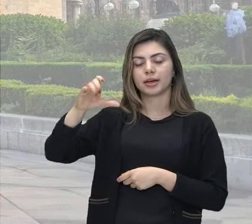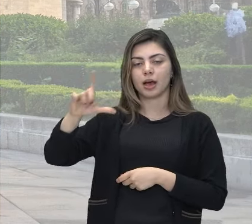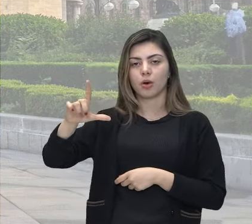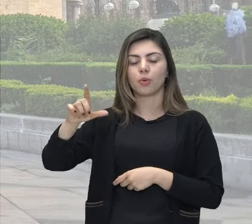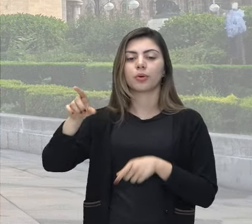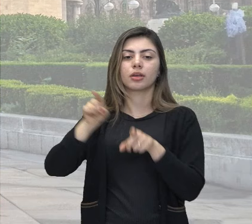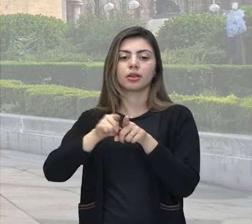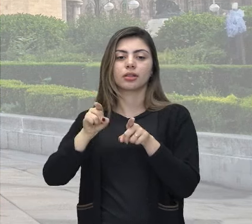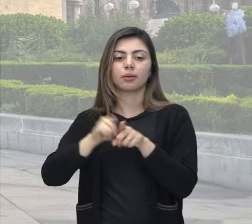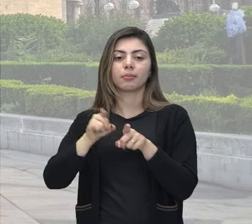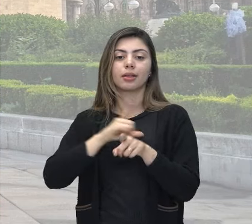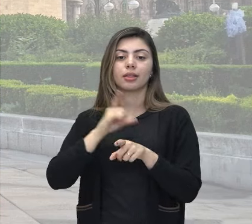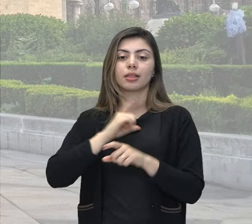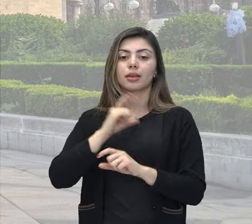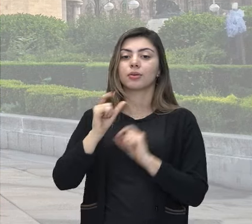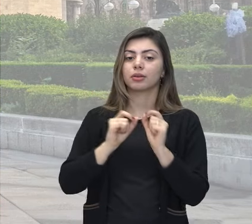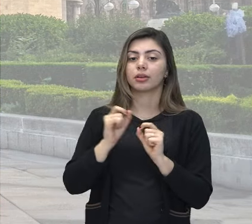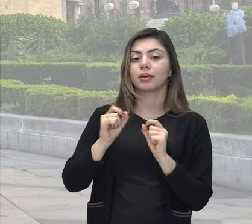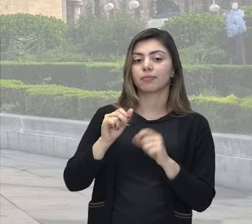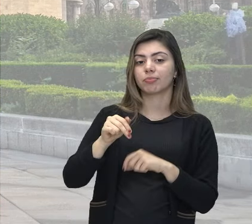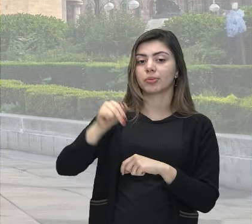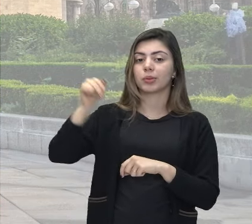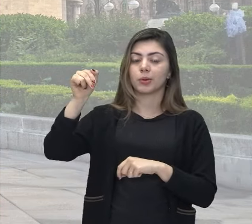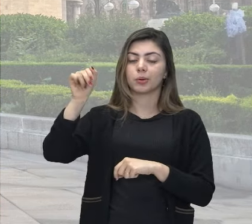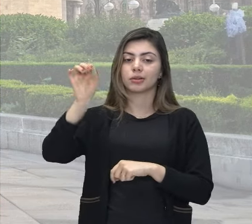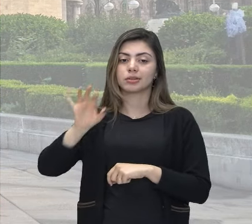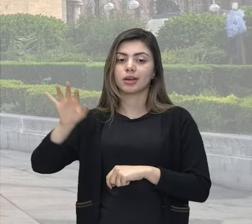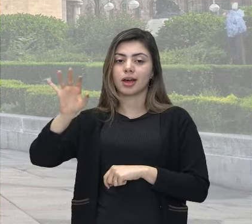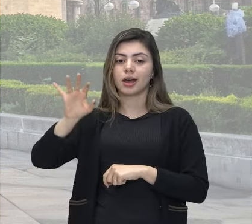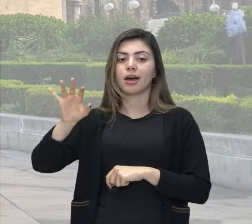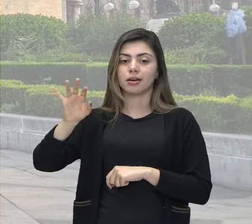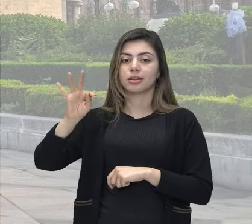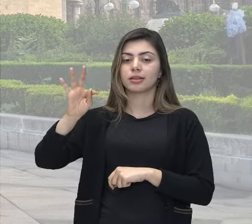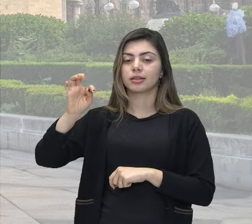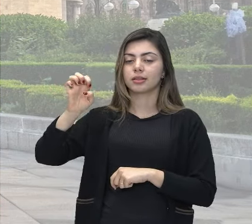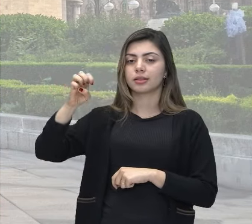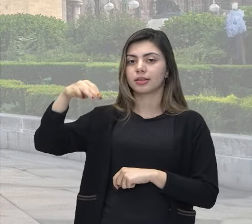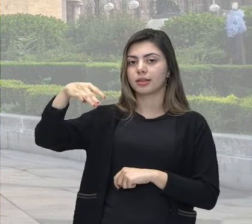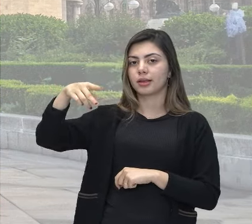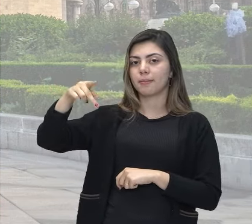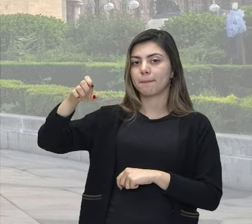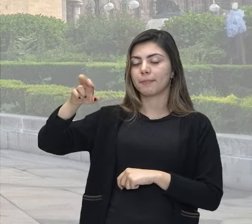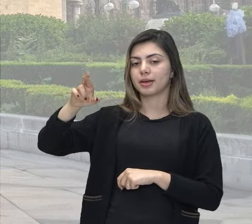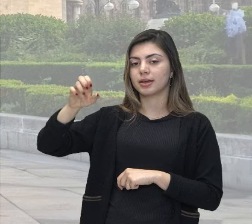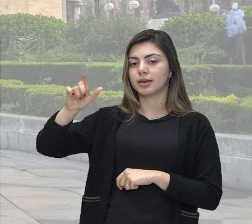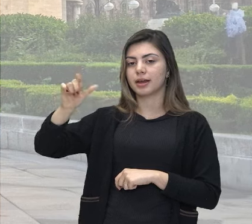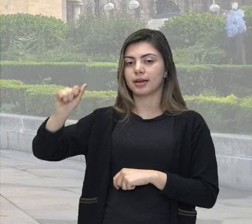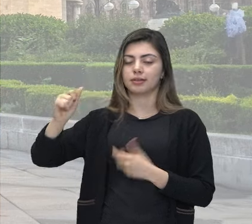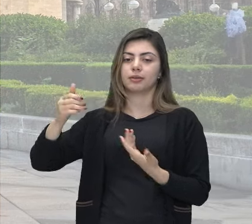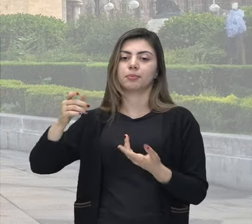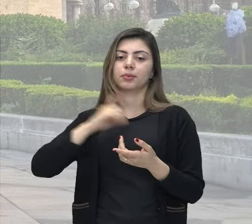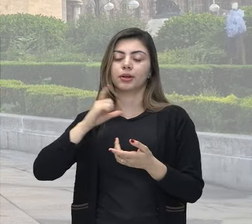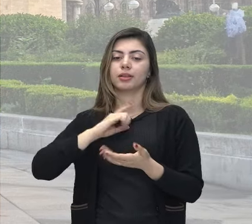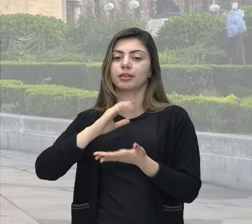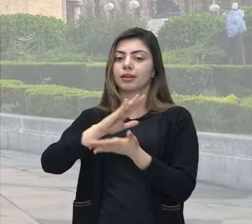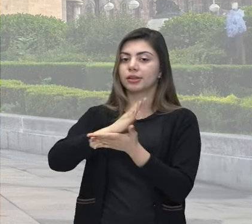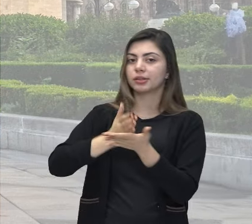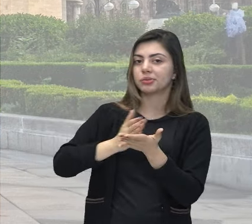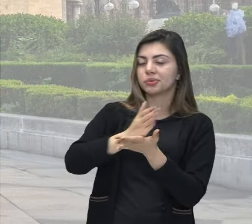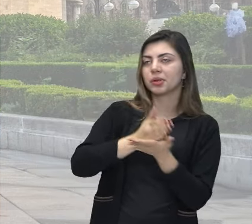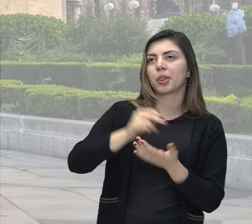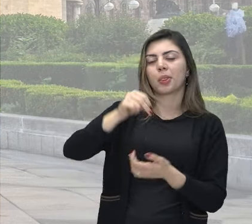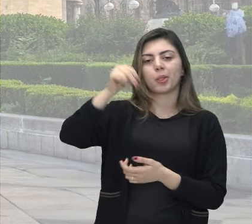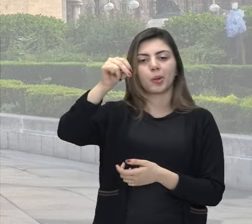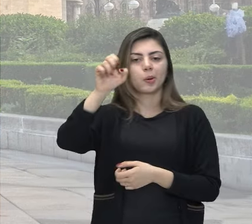zona temperada norte, ok? Porque as zonas tropicais, elas vão estar divididas em tropicais norte e tropicais